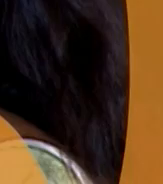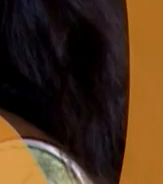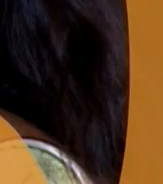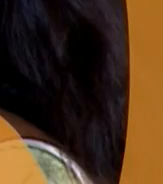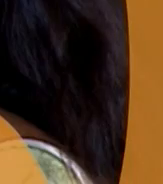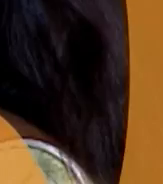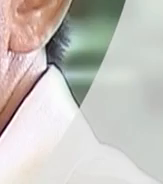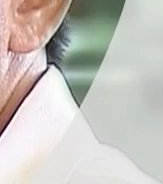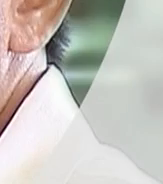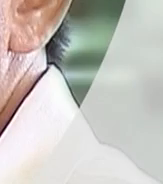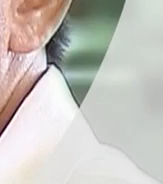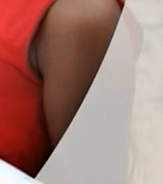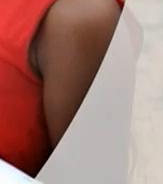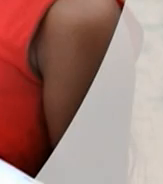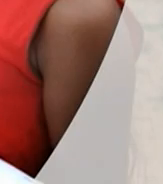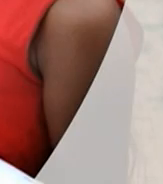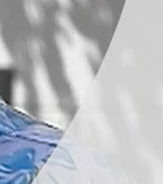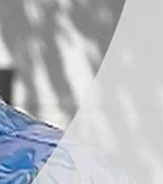h